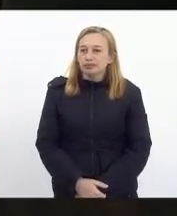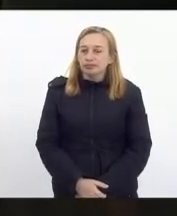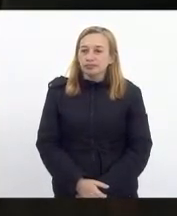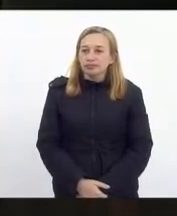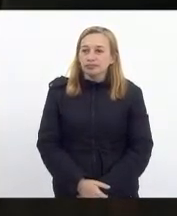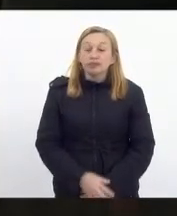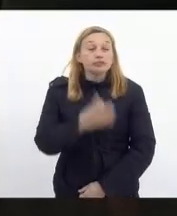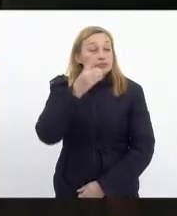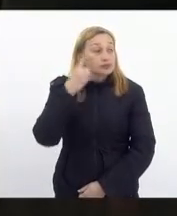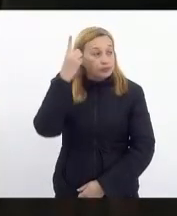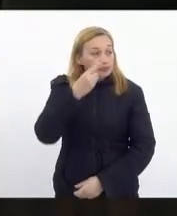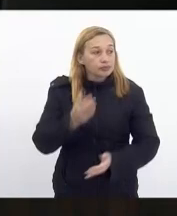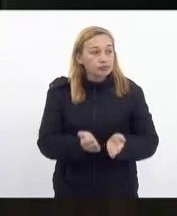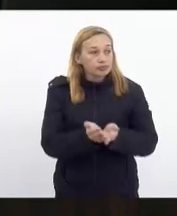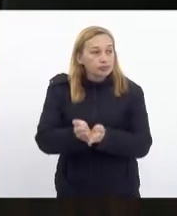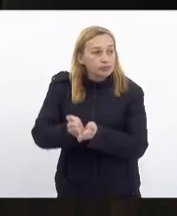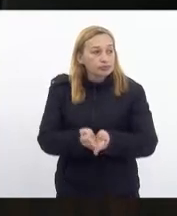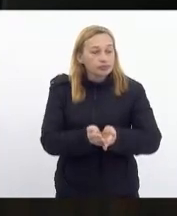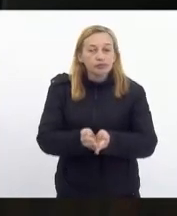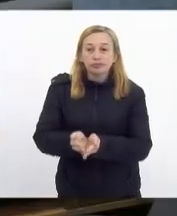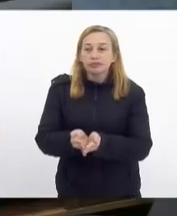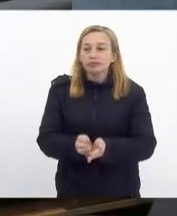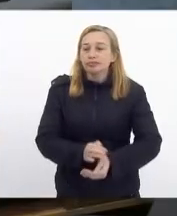Deputado Bebeto, para emitir parecer.